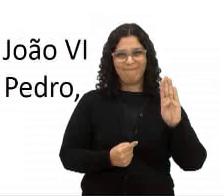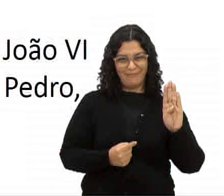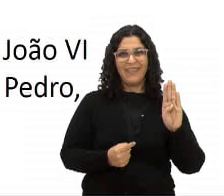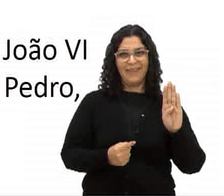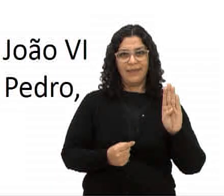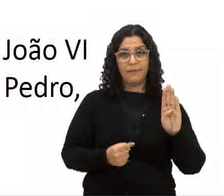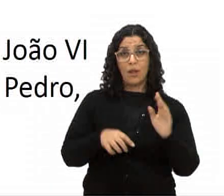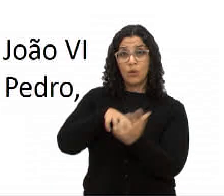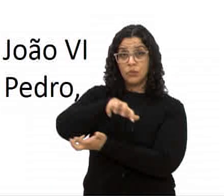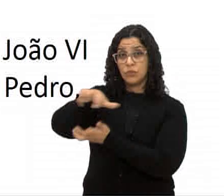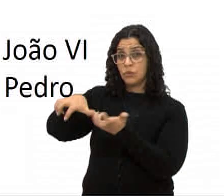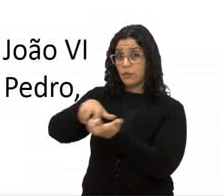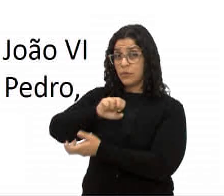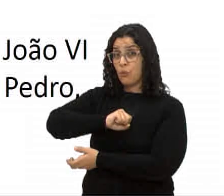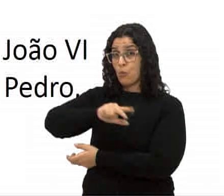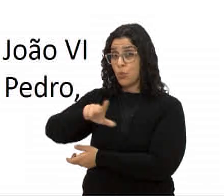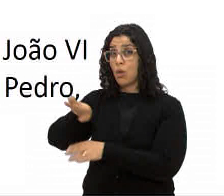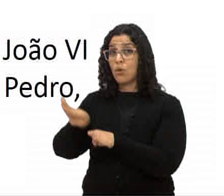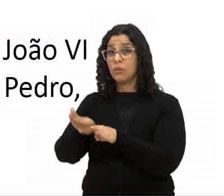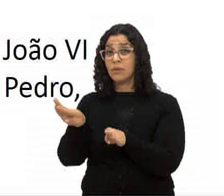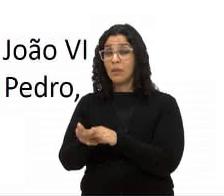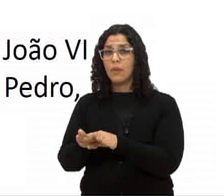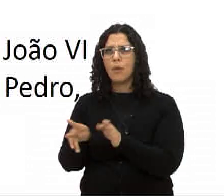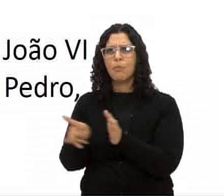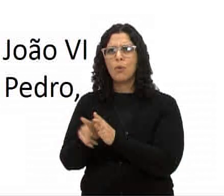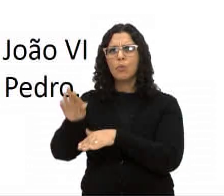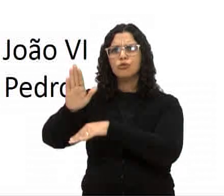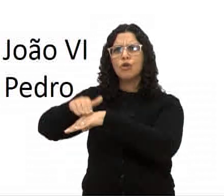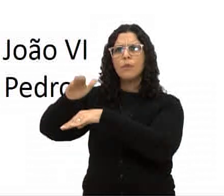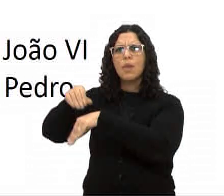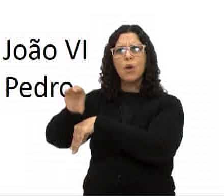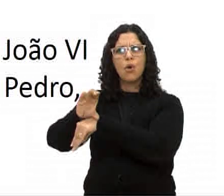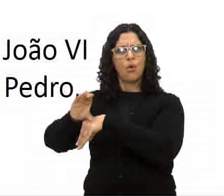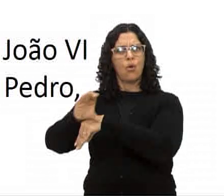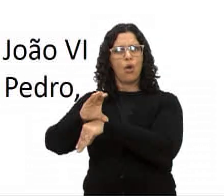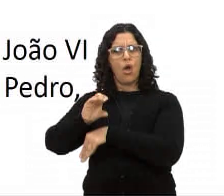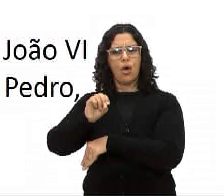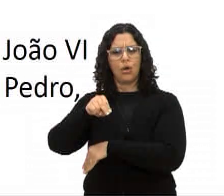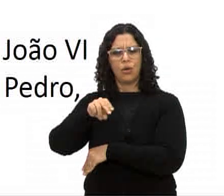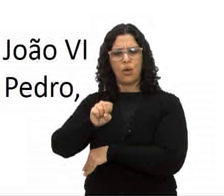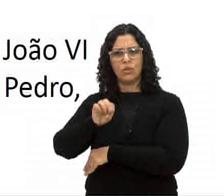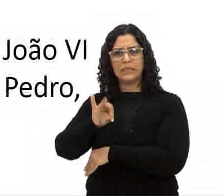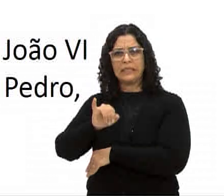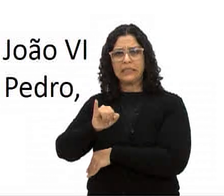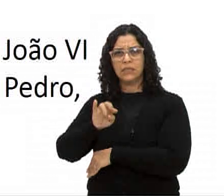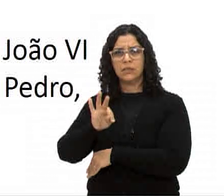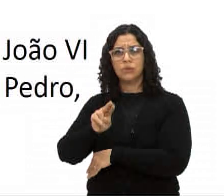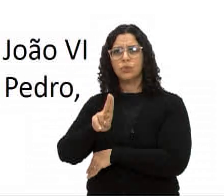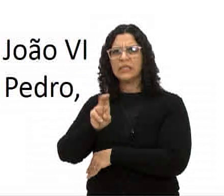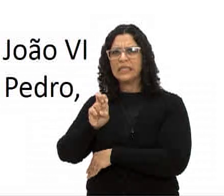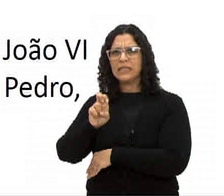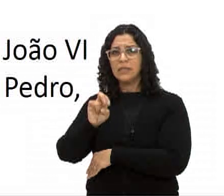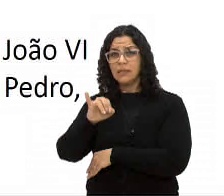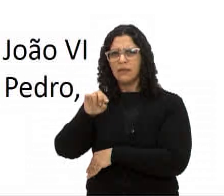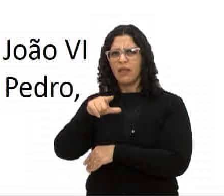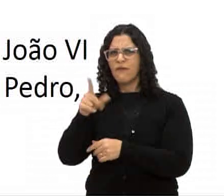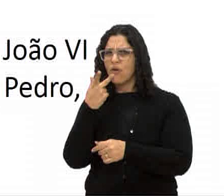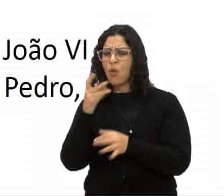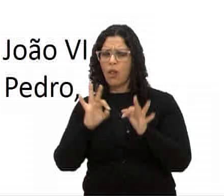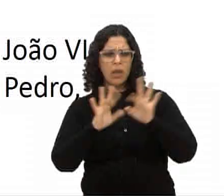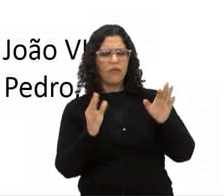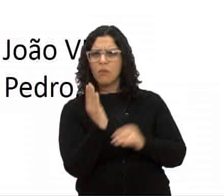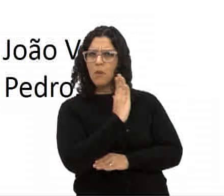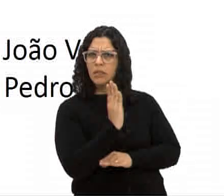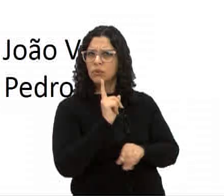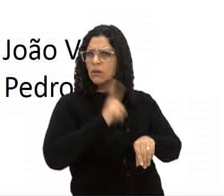revolucionários portugueses de 1820 convocaram as cortes constituintes que decidiram pela independência imediata do